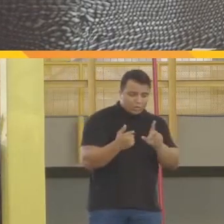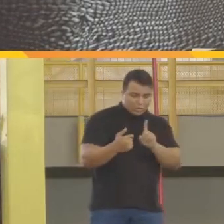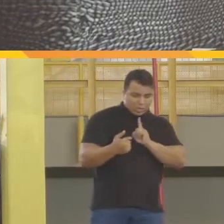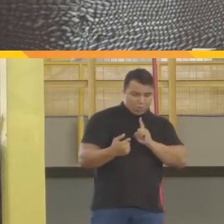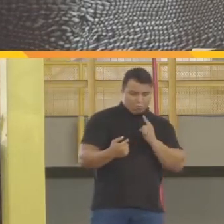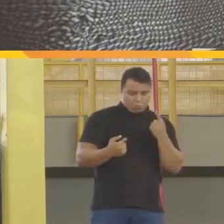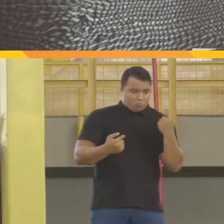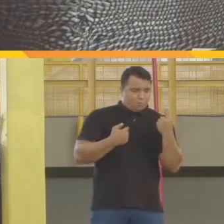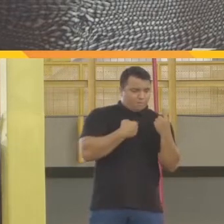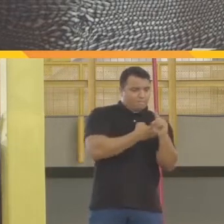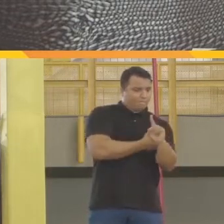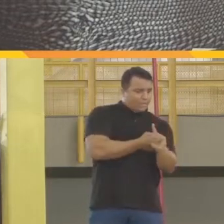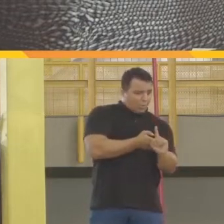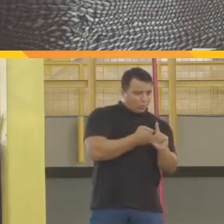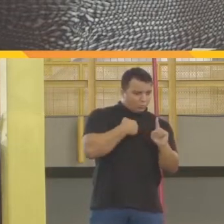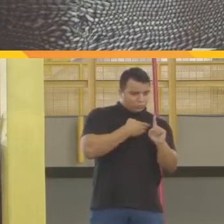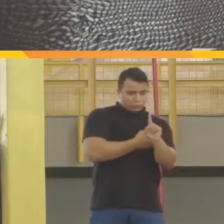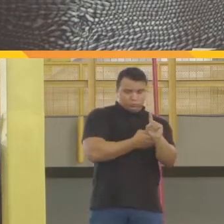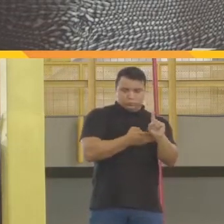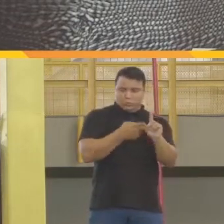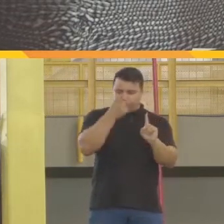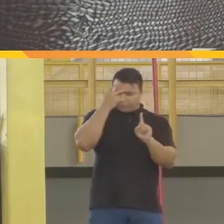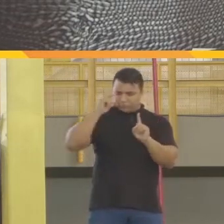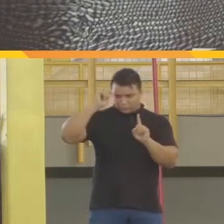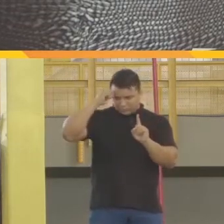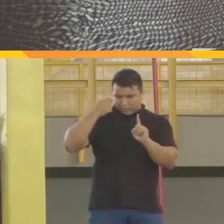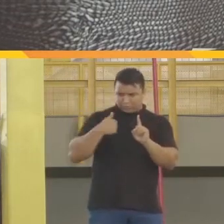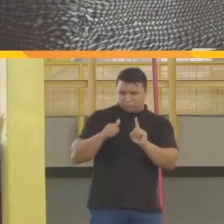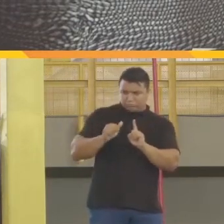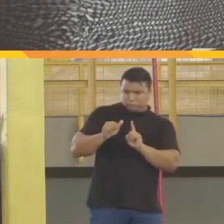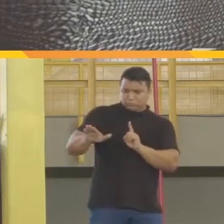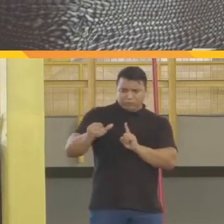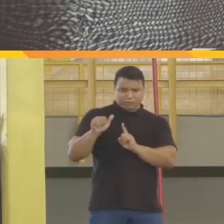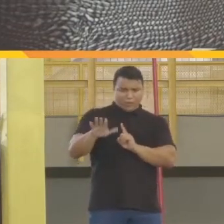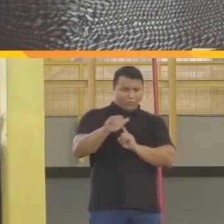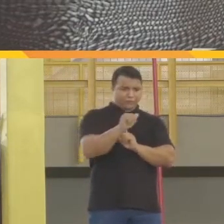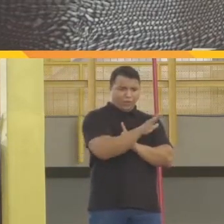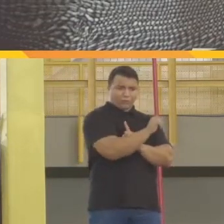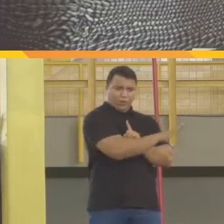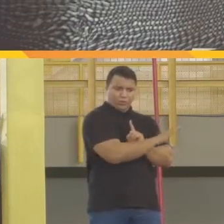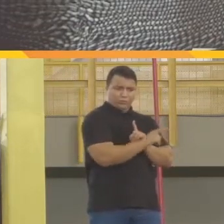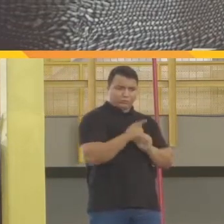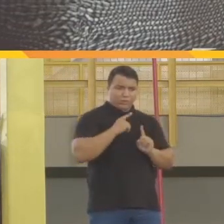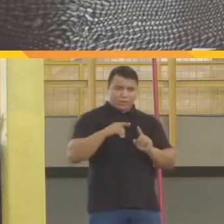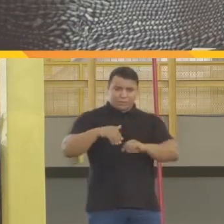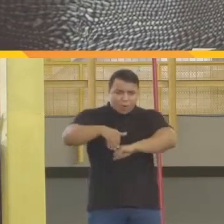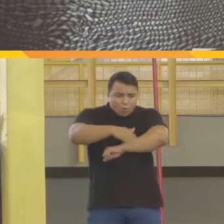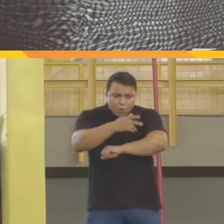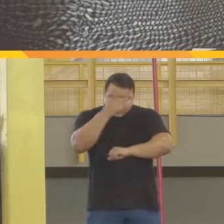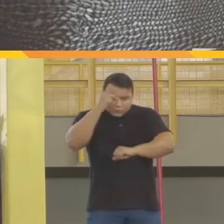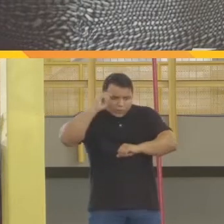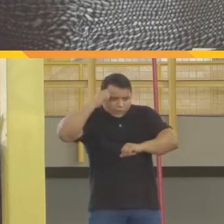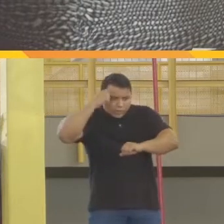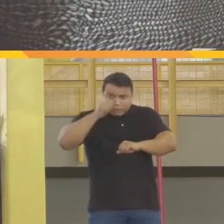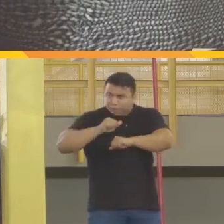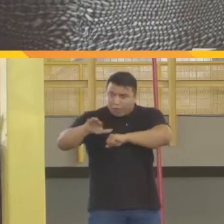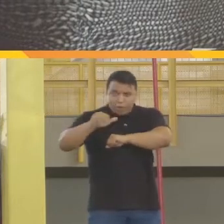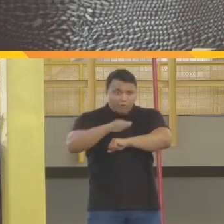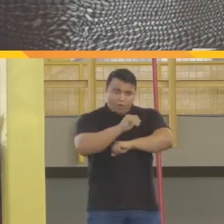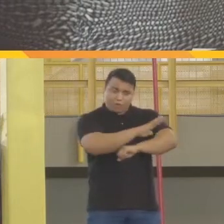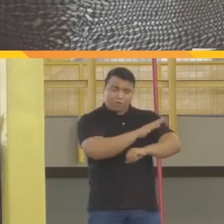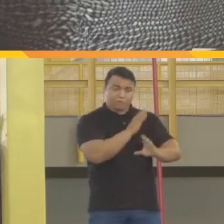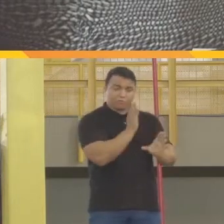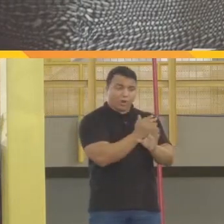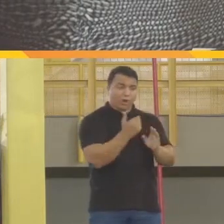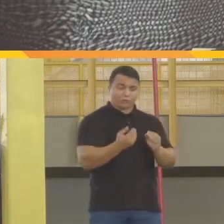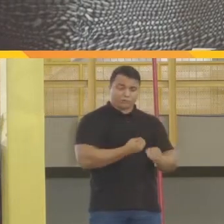Essa limpeza étnica significa varrer do Brasil, varrer das ruas todos os negros, porque eles não